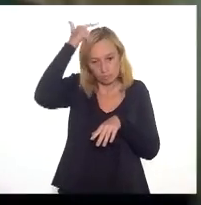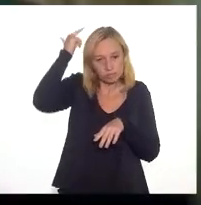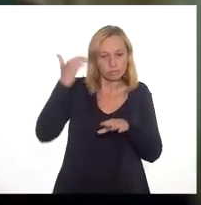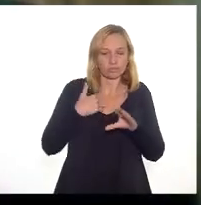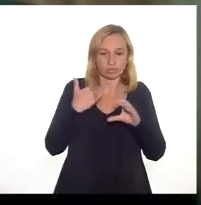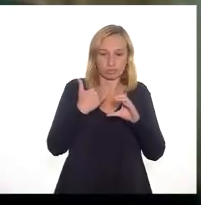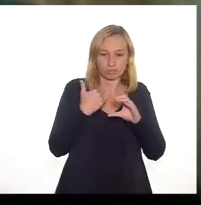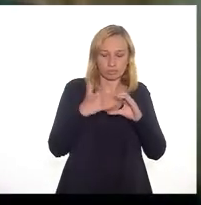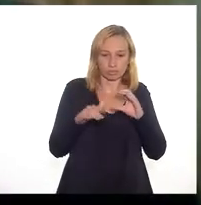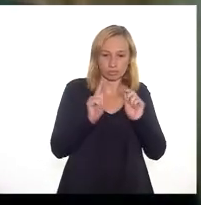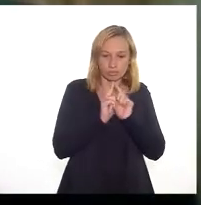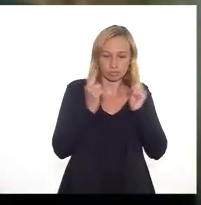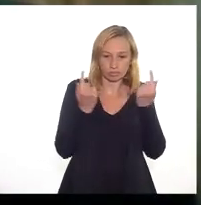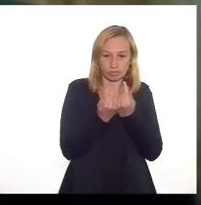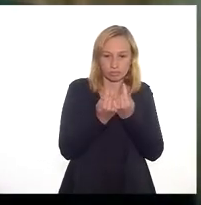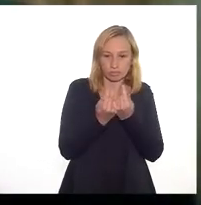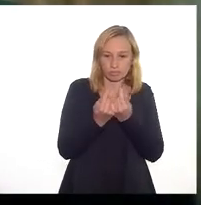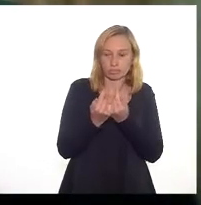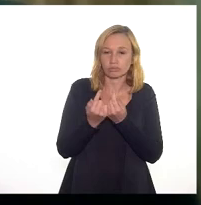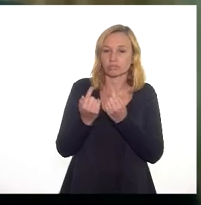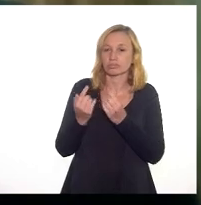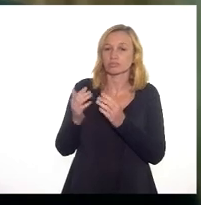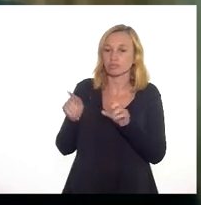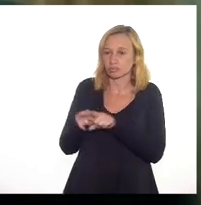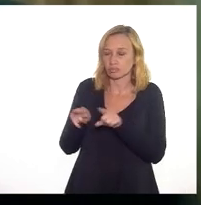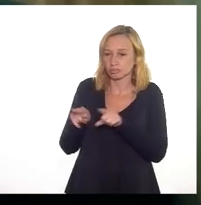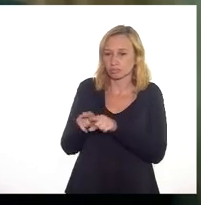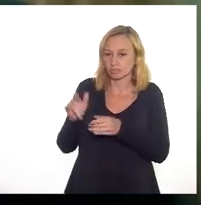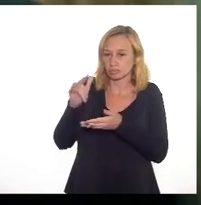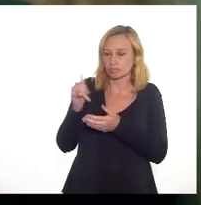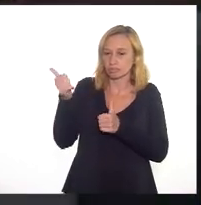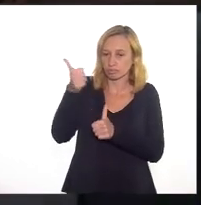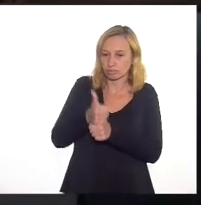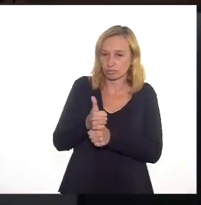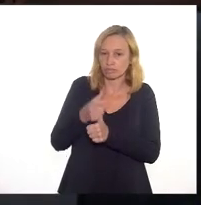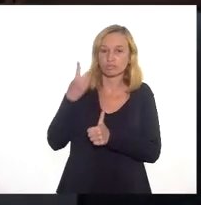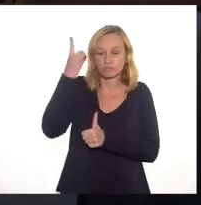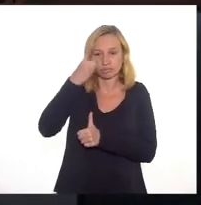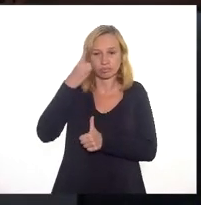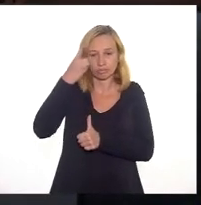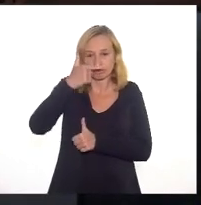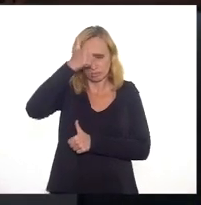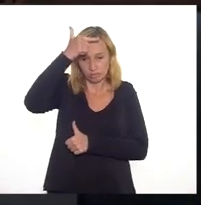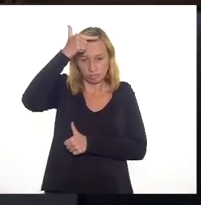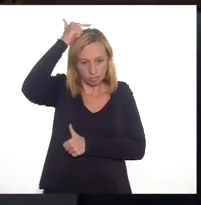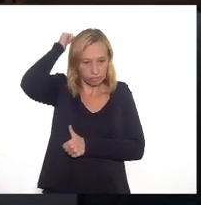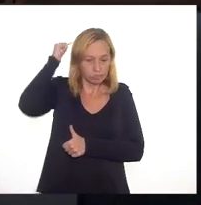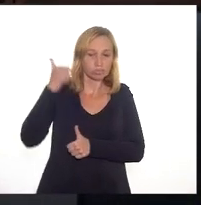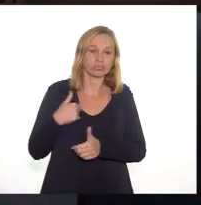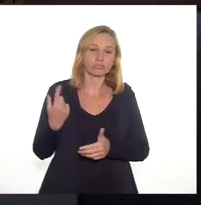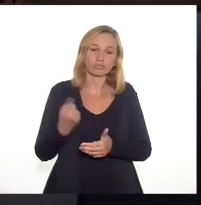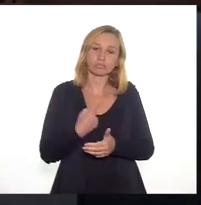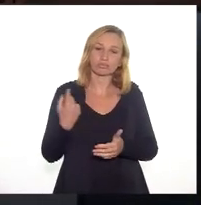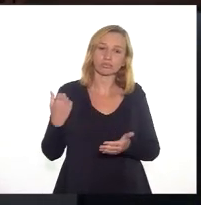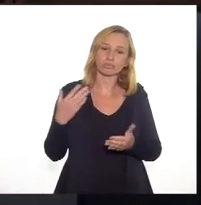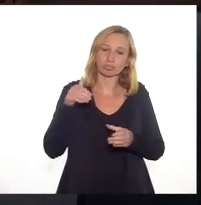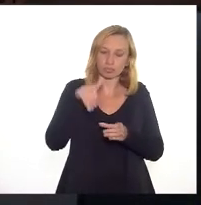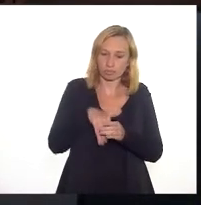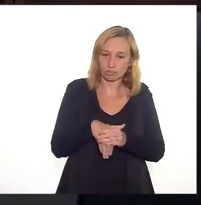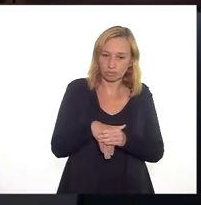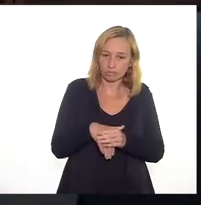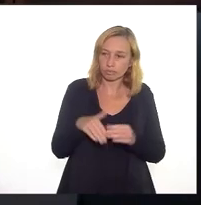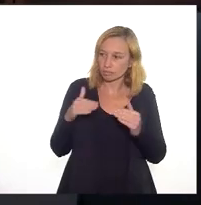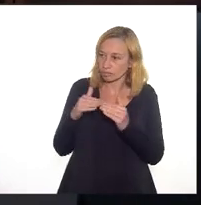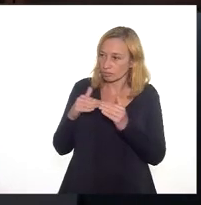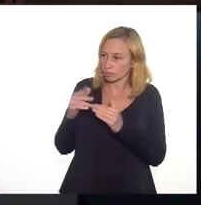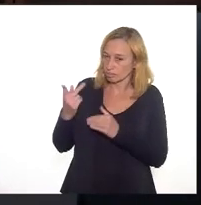grupo, tá. E acabei de enviar para o deputado Luiz Paulo o substitutivo. Então vai ficar dessa forma. Nós vamos votar o substitutivo, acordado com Vossa